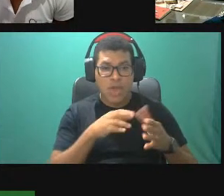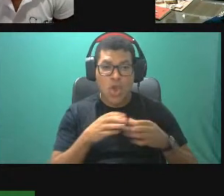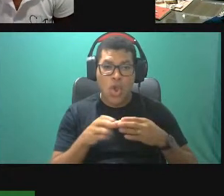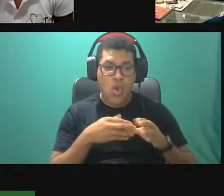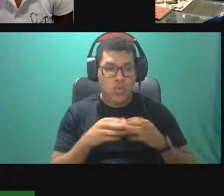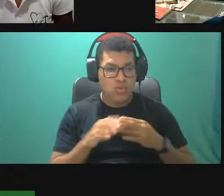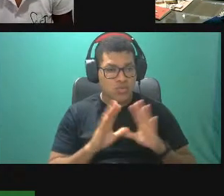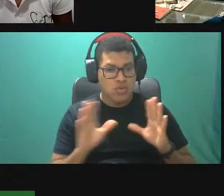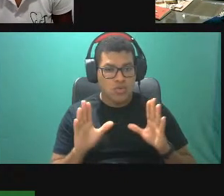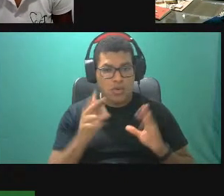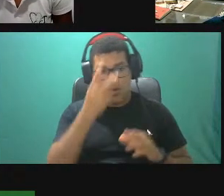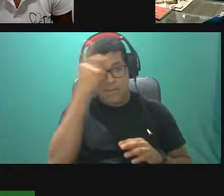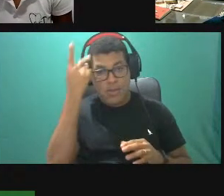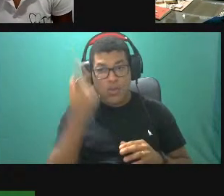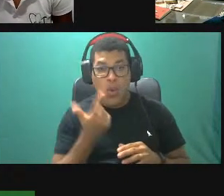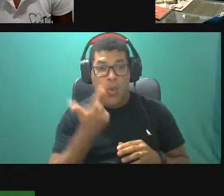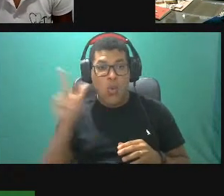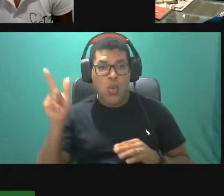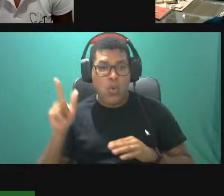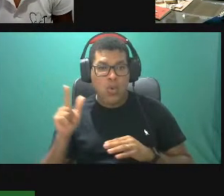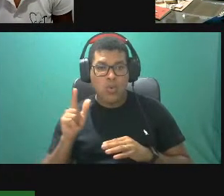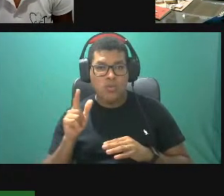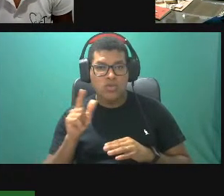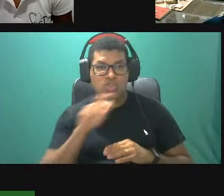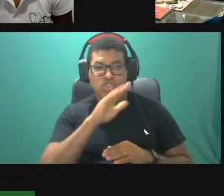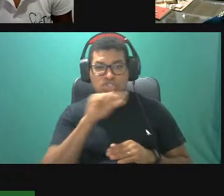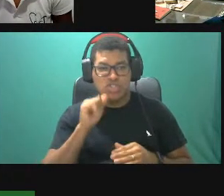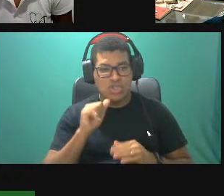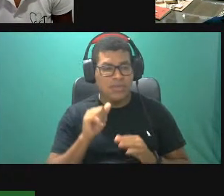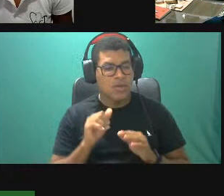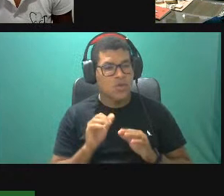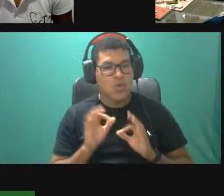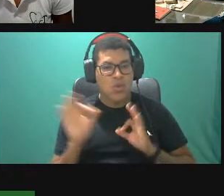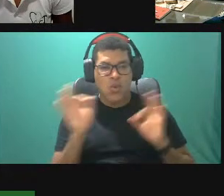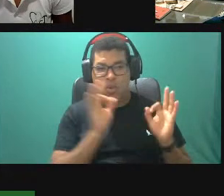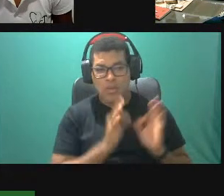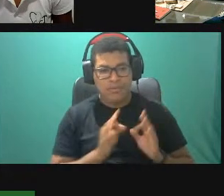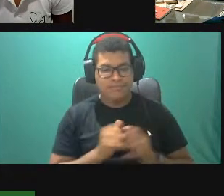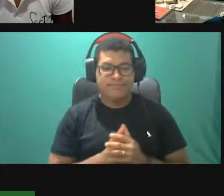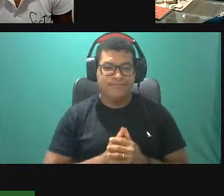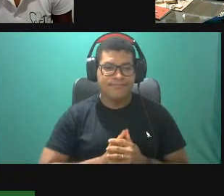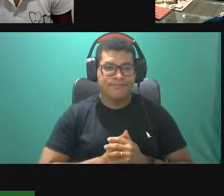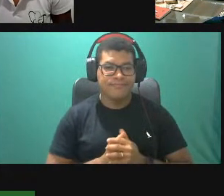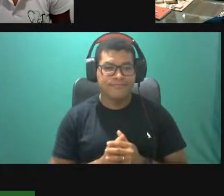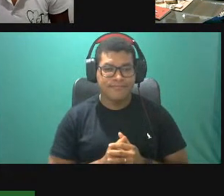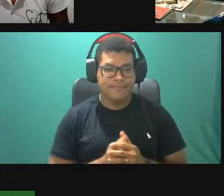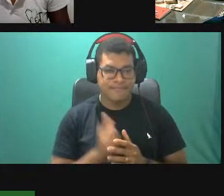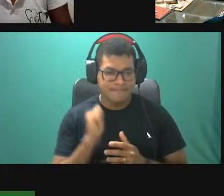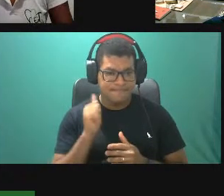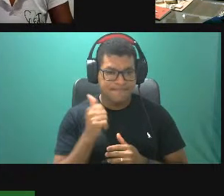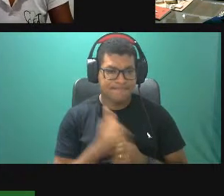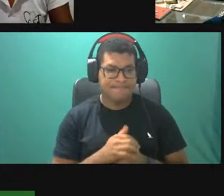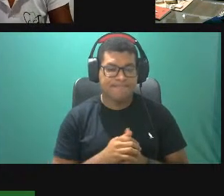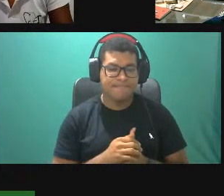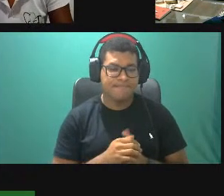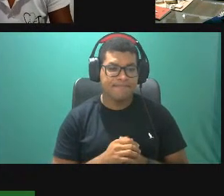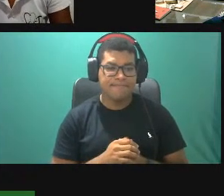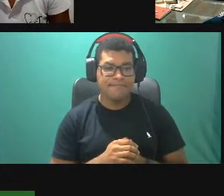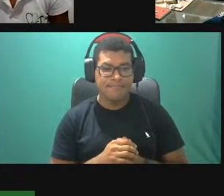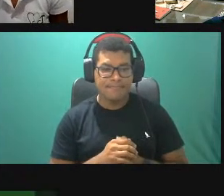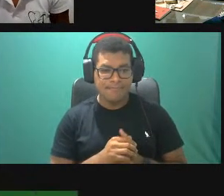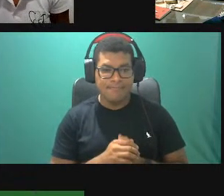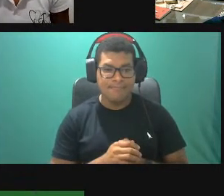ninguém entra lá se não for, né? O pessoal não chama ninguém de fora para fazer, tá bom?